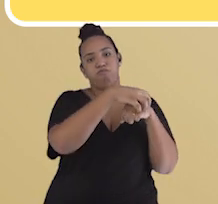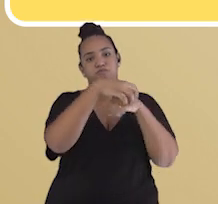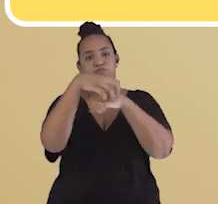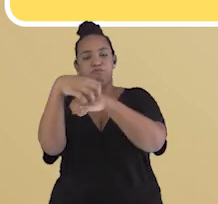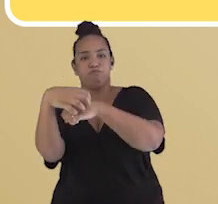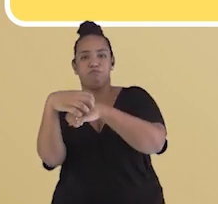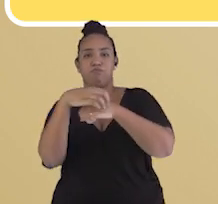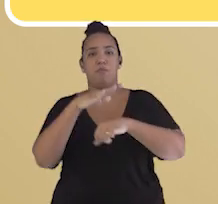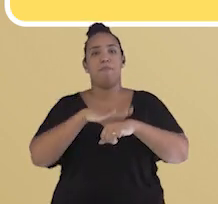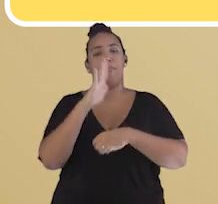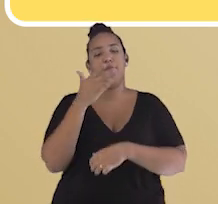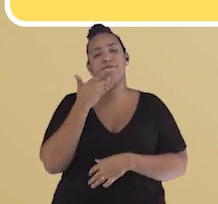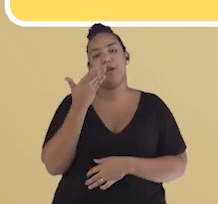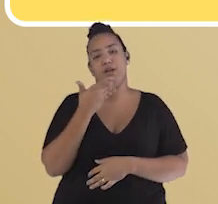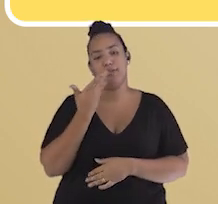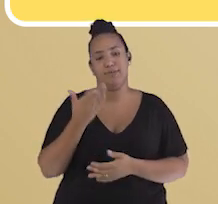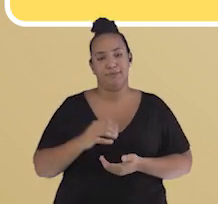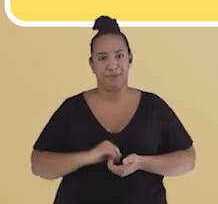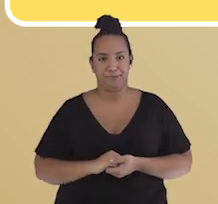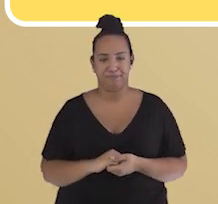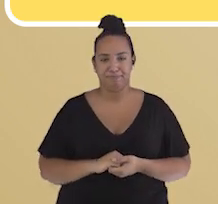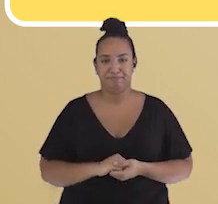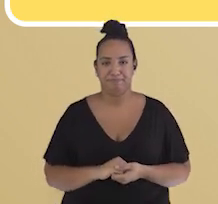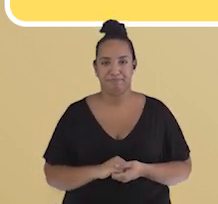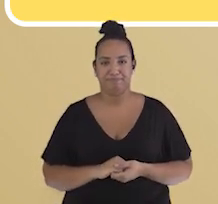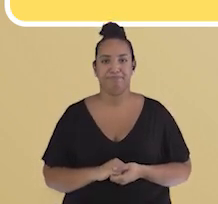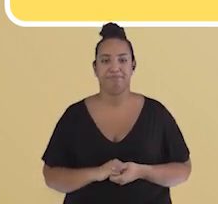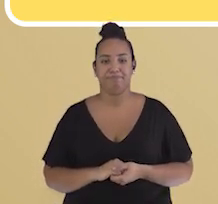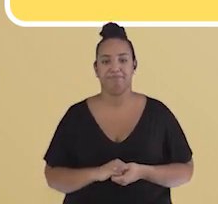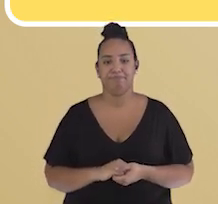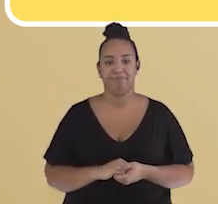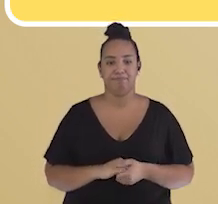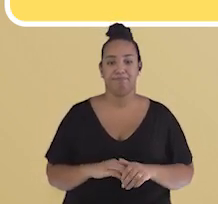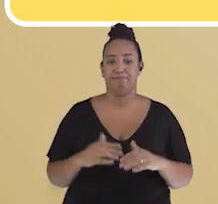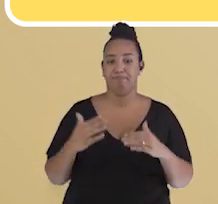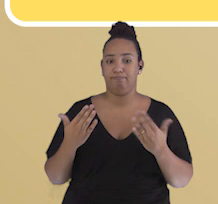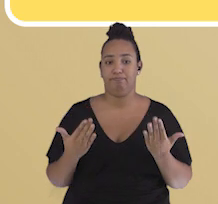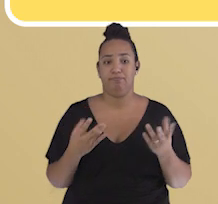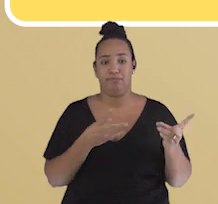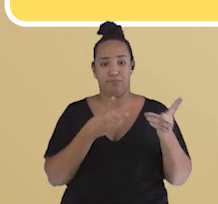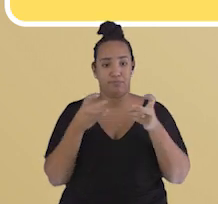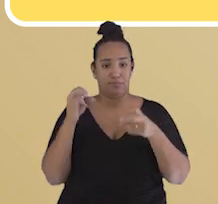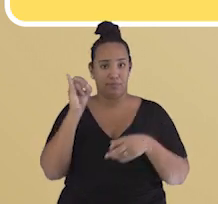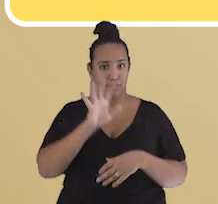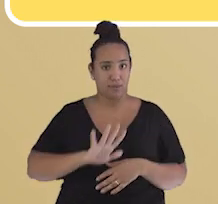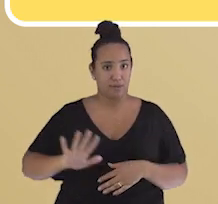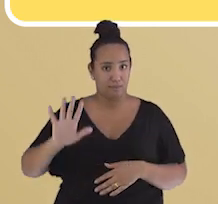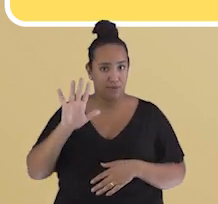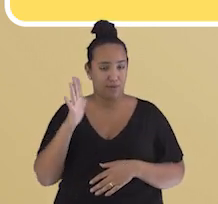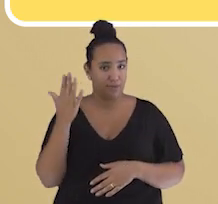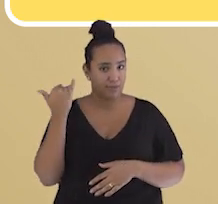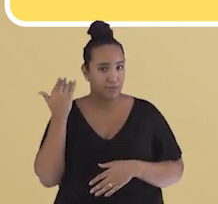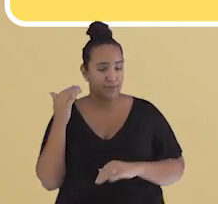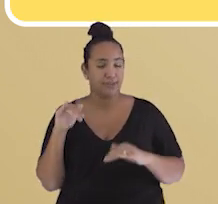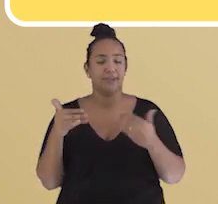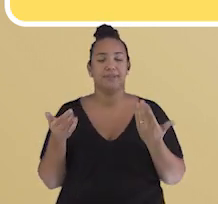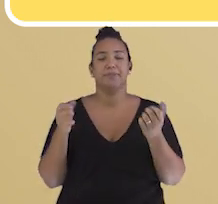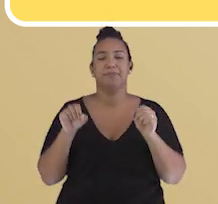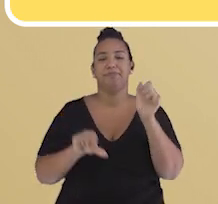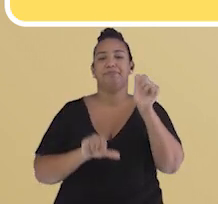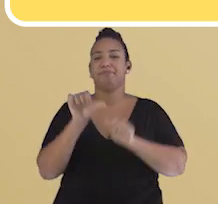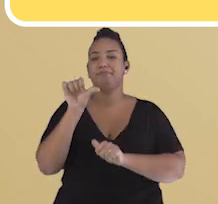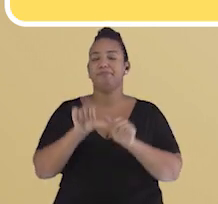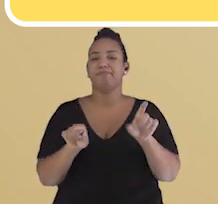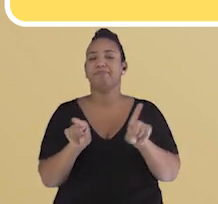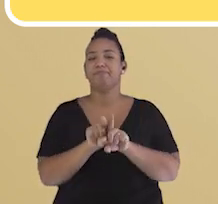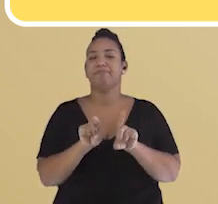gigantesca e o fato delas terem sido construídas também favoreceu a ligação entre os municípios e facilitou a vida das pessoas que